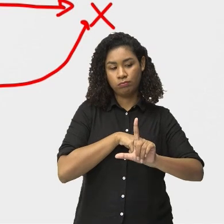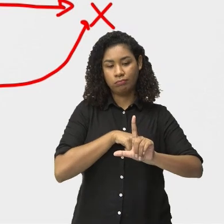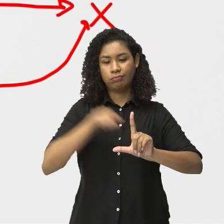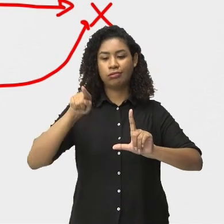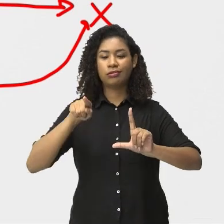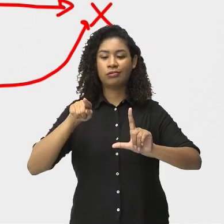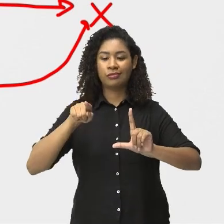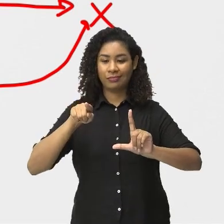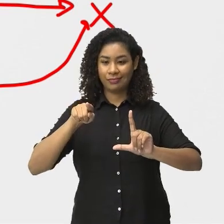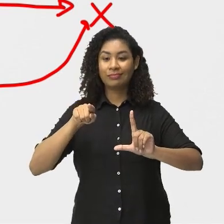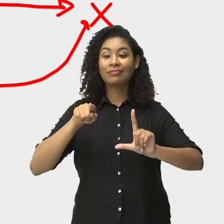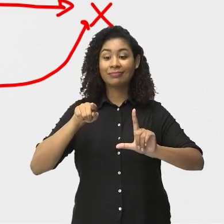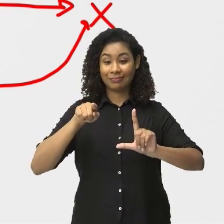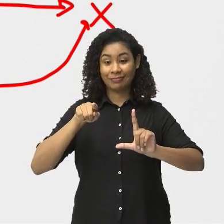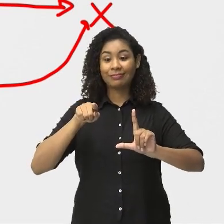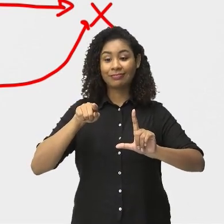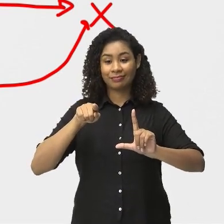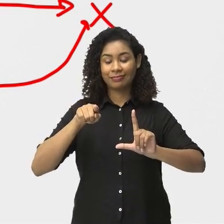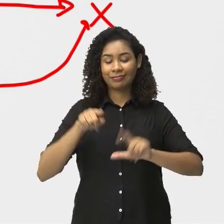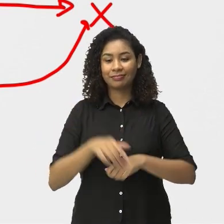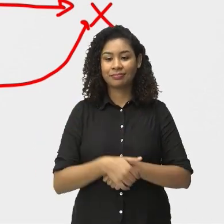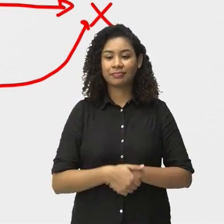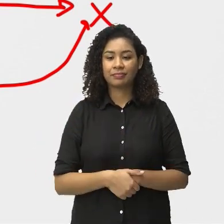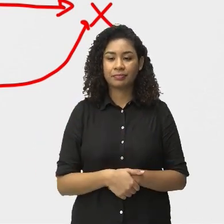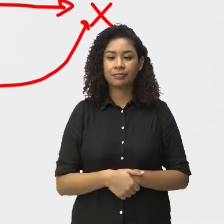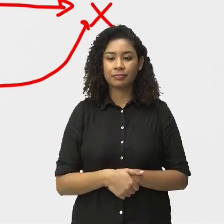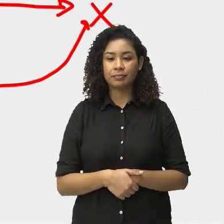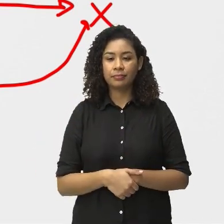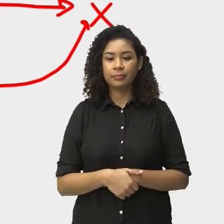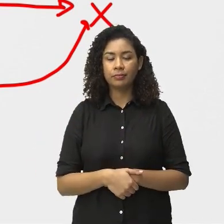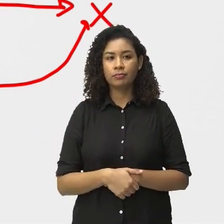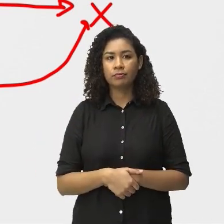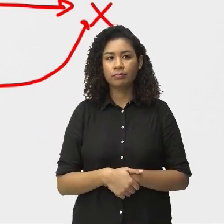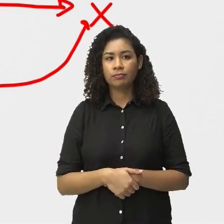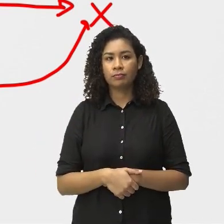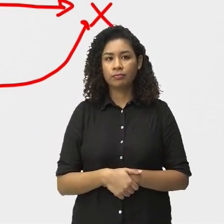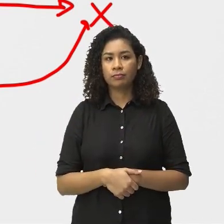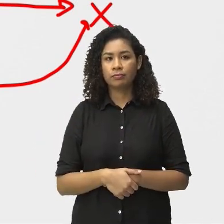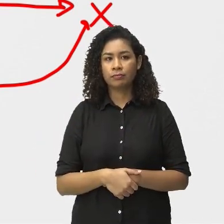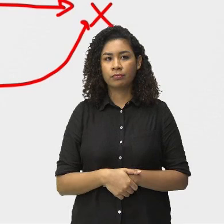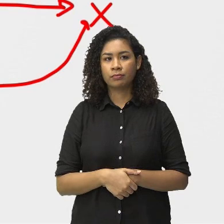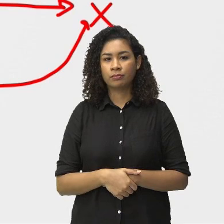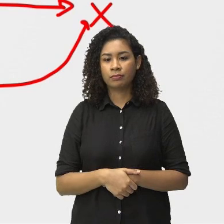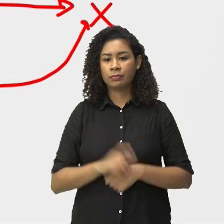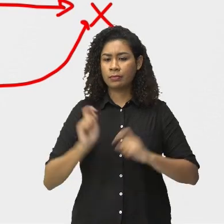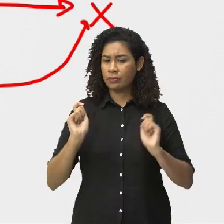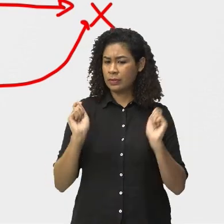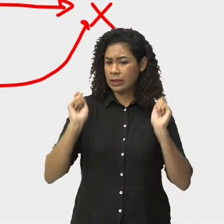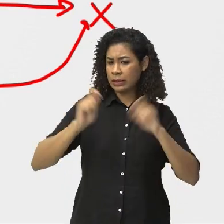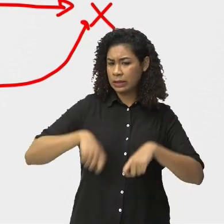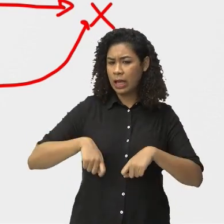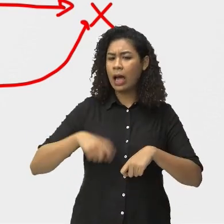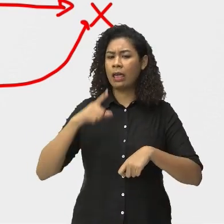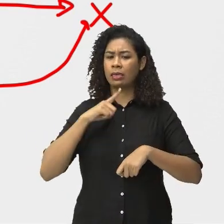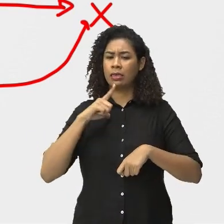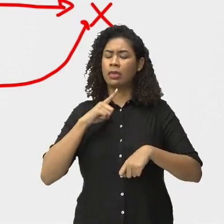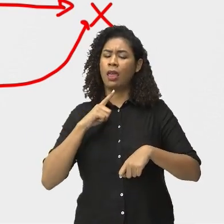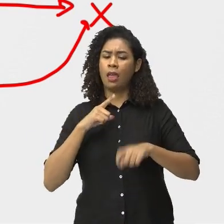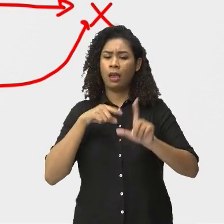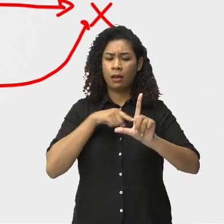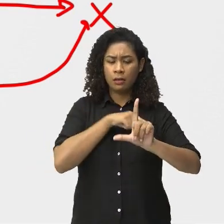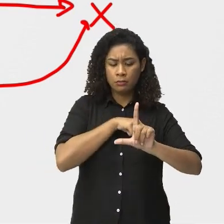plano cartesiano, né? Essa reta ela pode cruzar em várias direções,